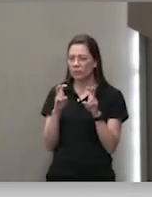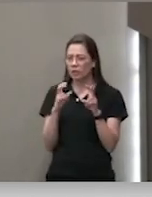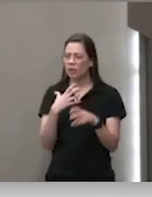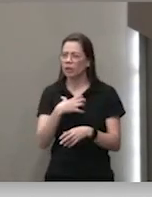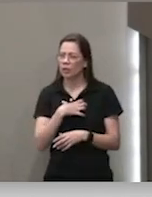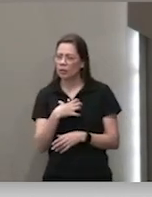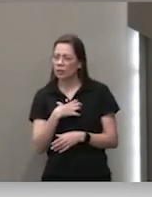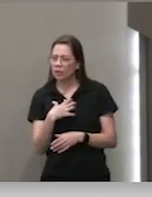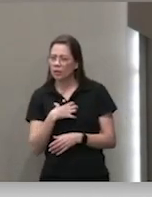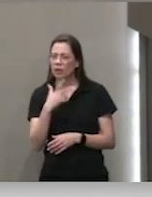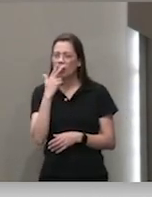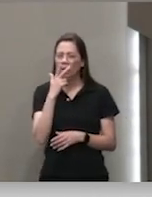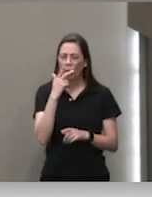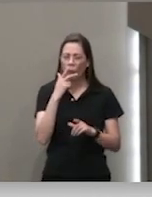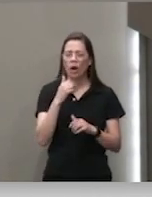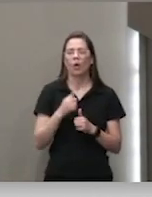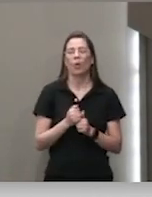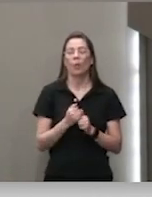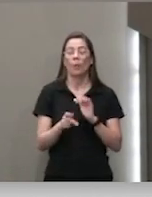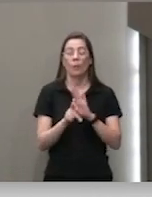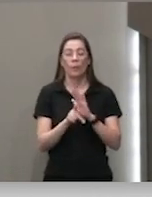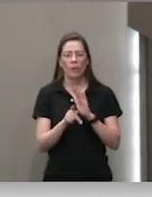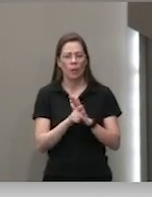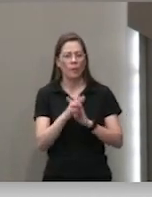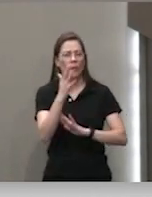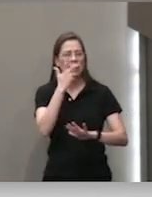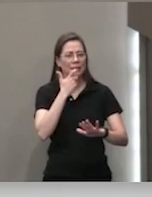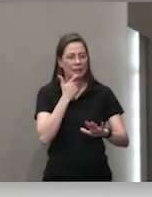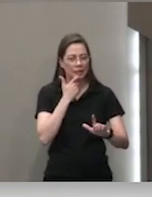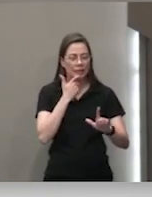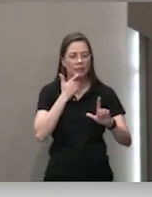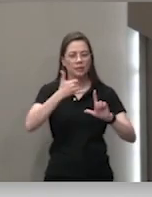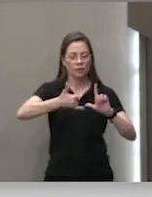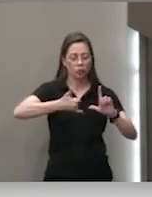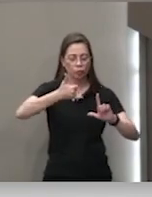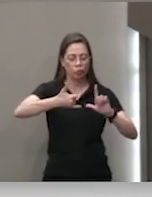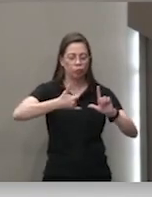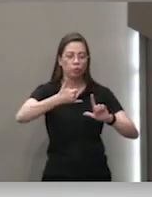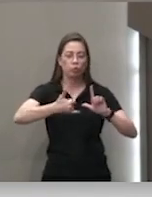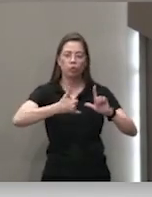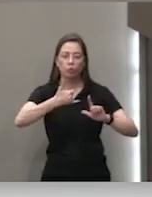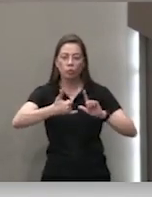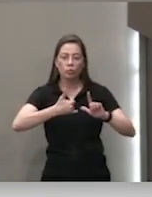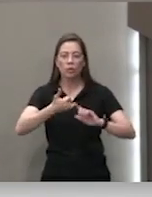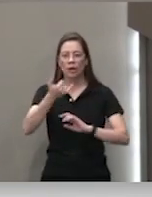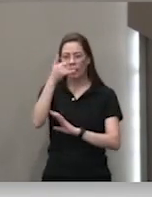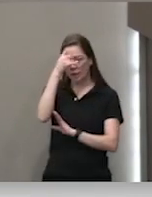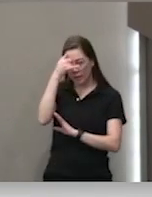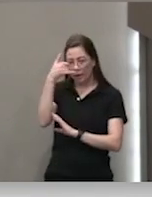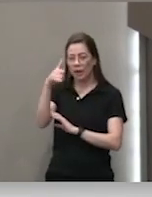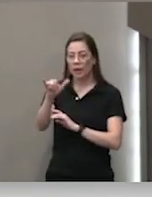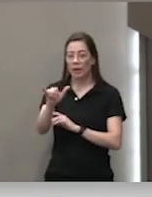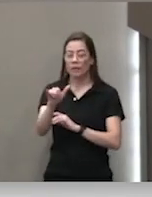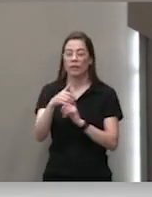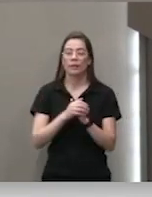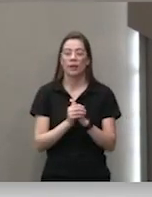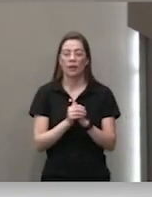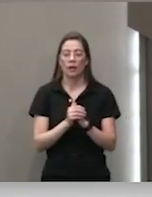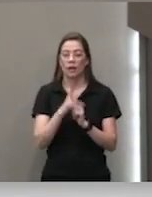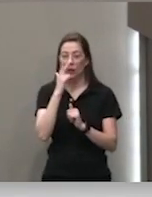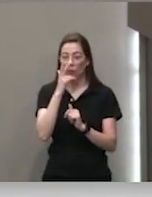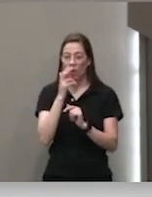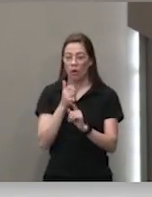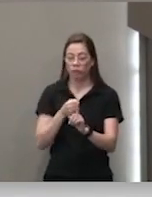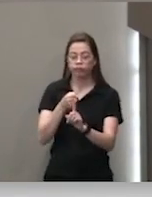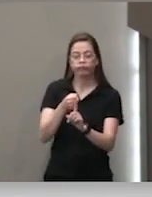maneira mais lúdica, com as crianças de 2 a 5 anos de idade, para não empurrar uma coleguinha menina, outra